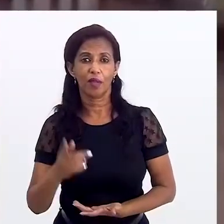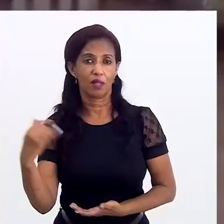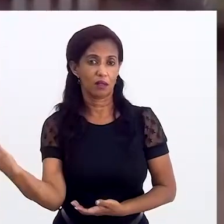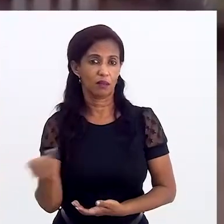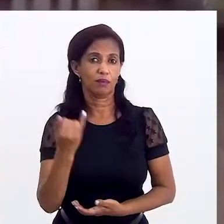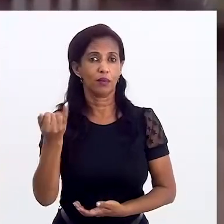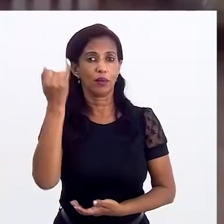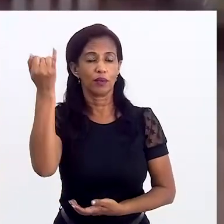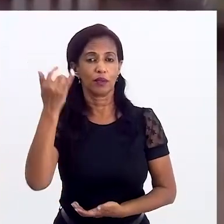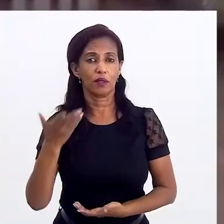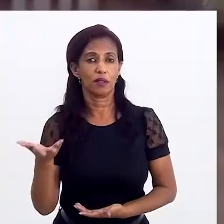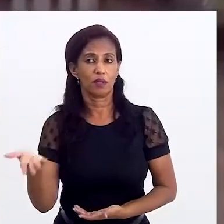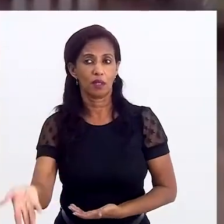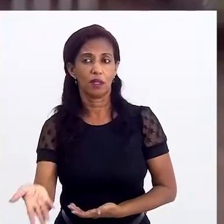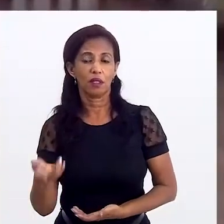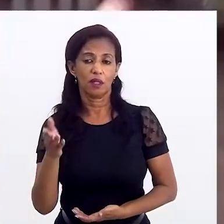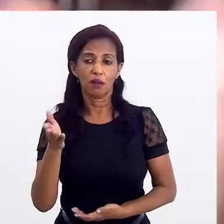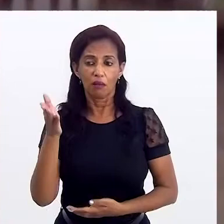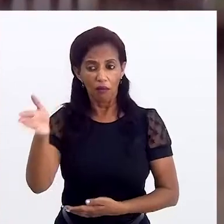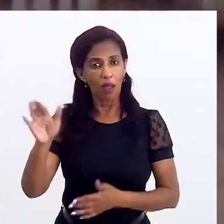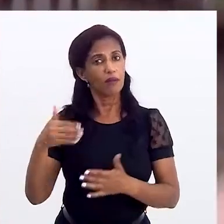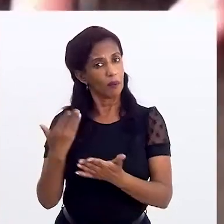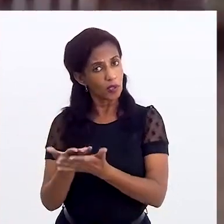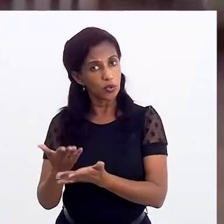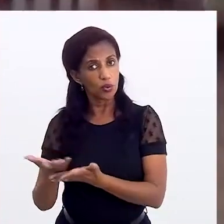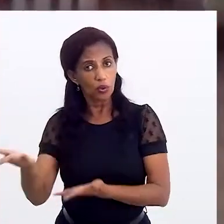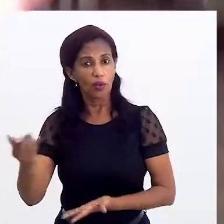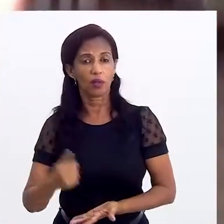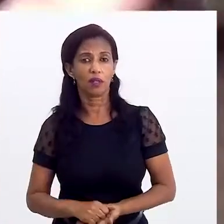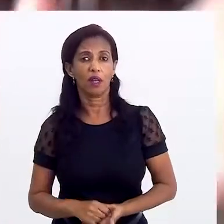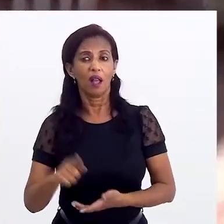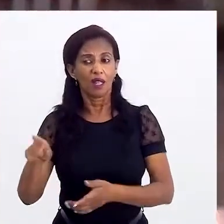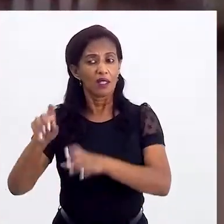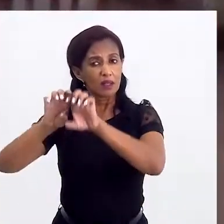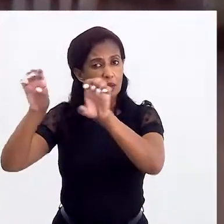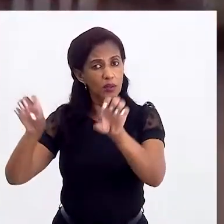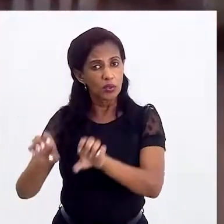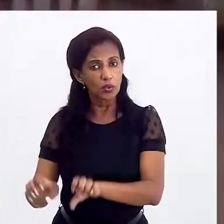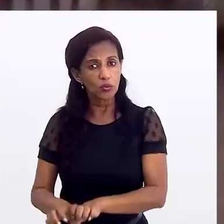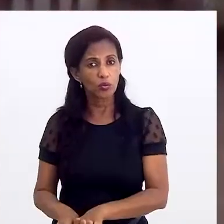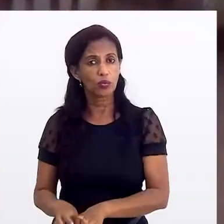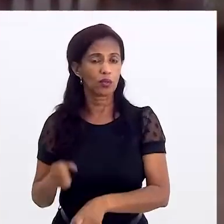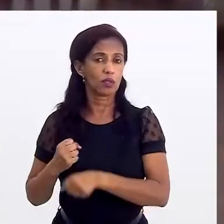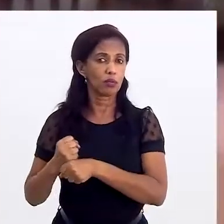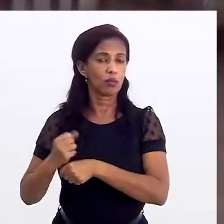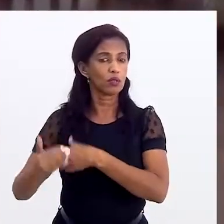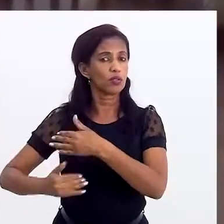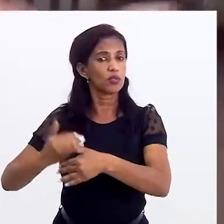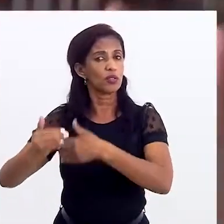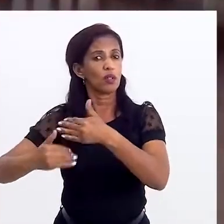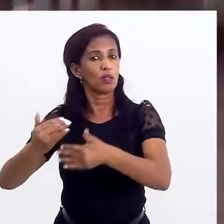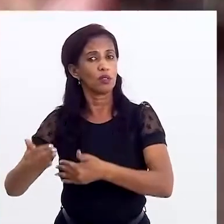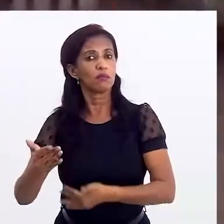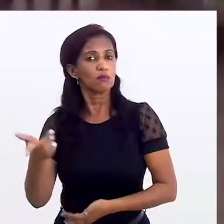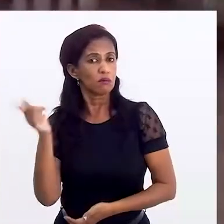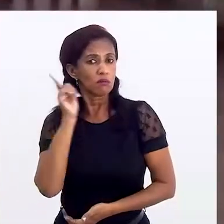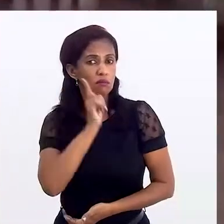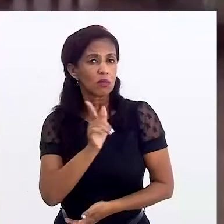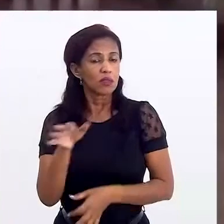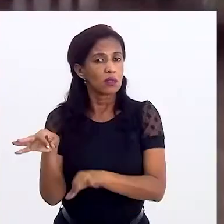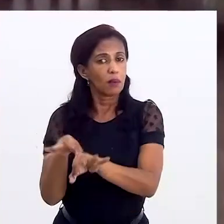essa importância, né? Ali você pode ir, vai para a escola, ali tem toda uma estrutura que durante anos as pessoas